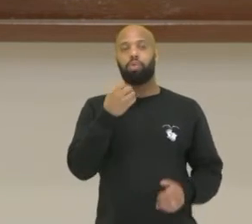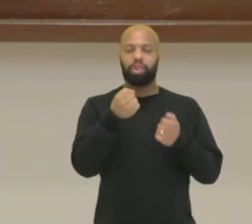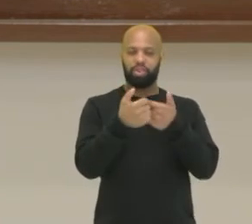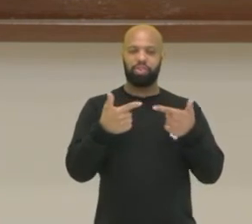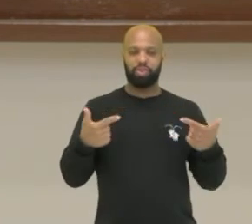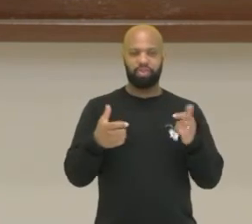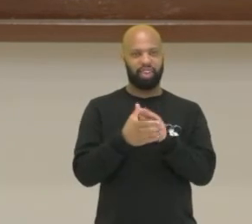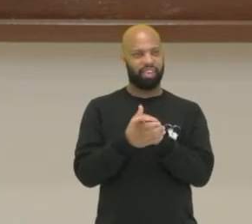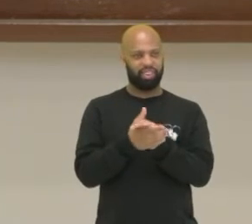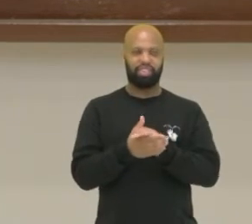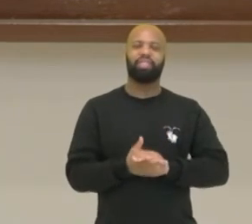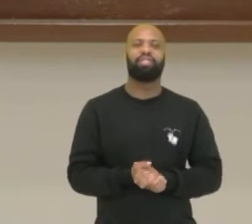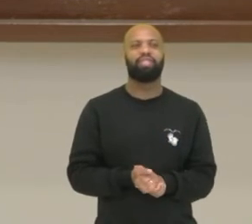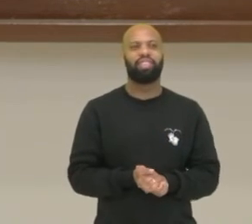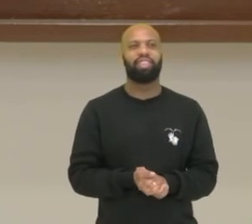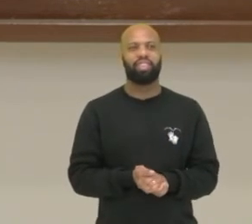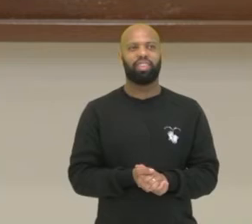casal,